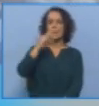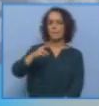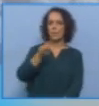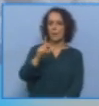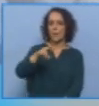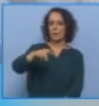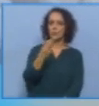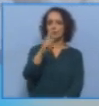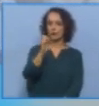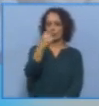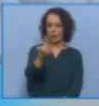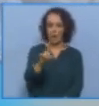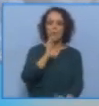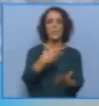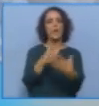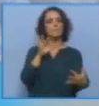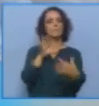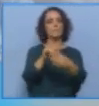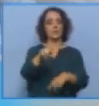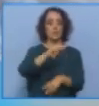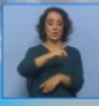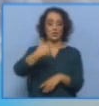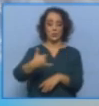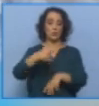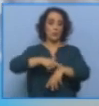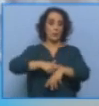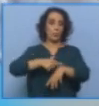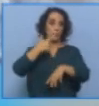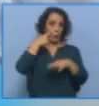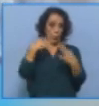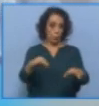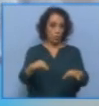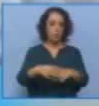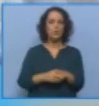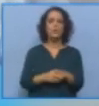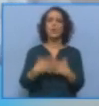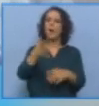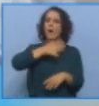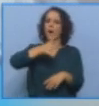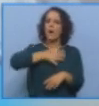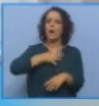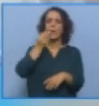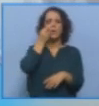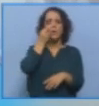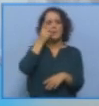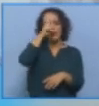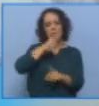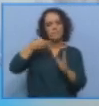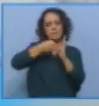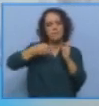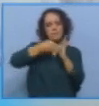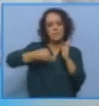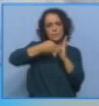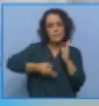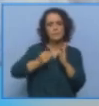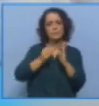a este 32º domingo do tempo comum, fala-nos um pouco do culto, da forma como devemos prestar